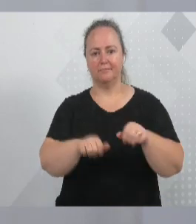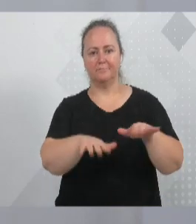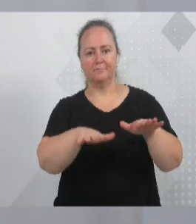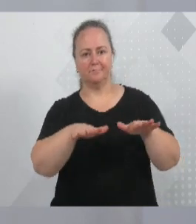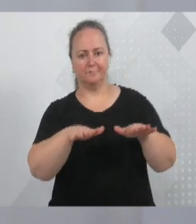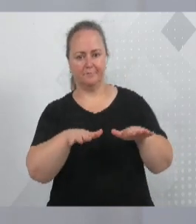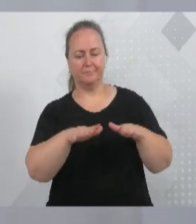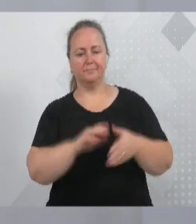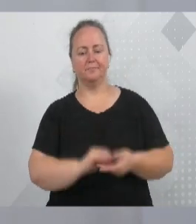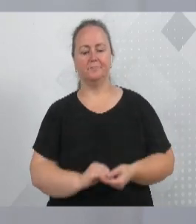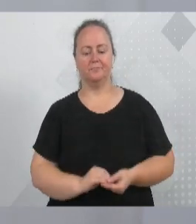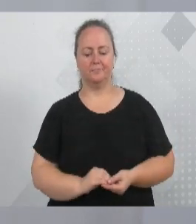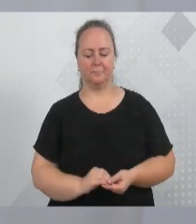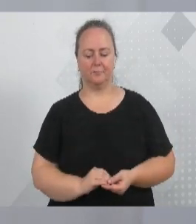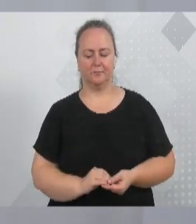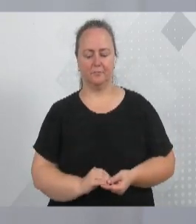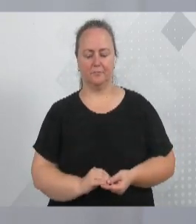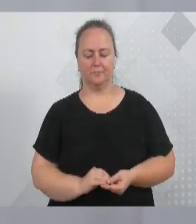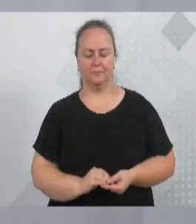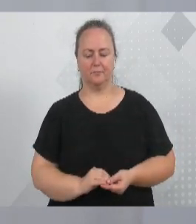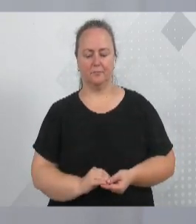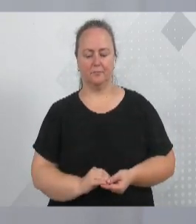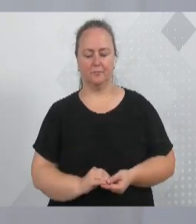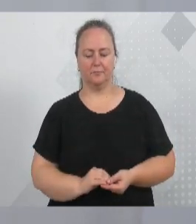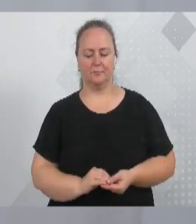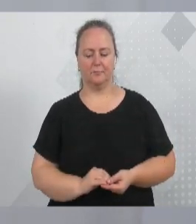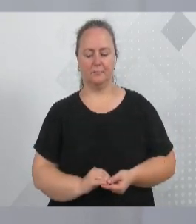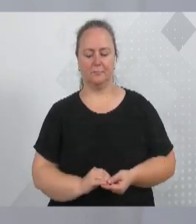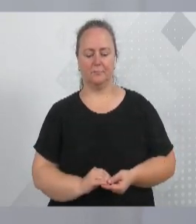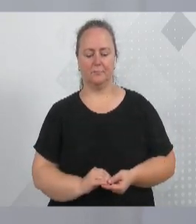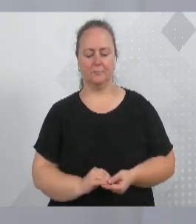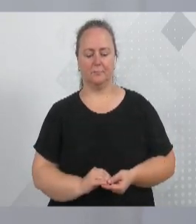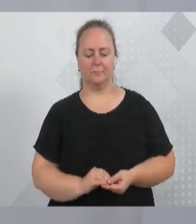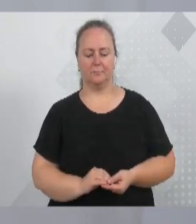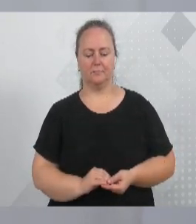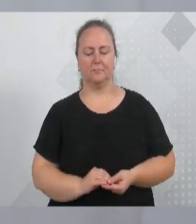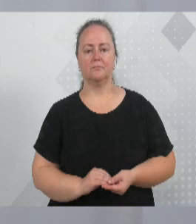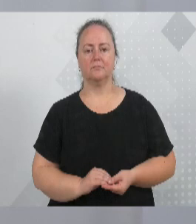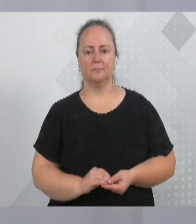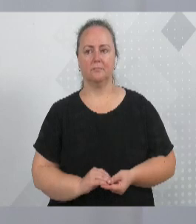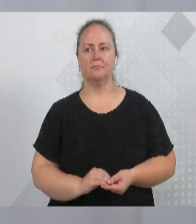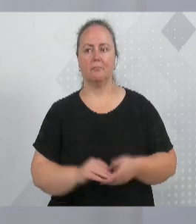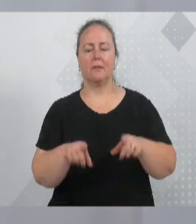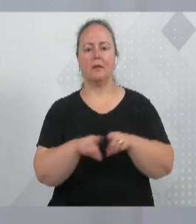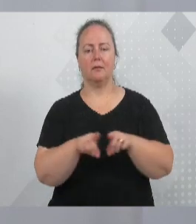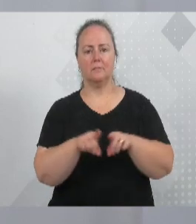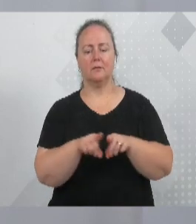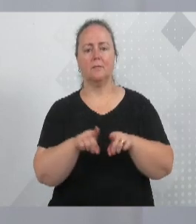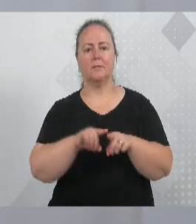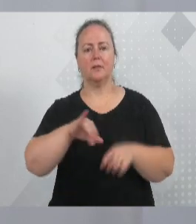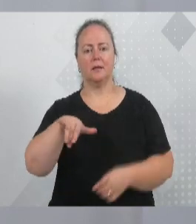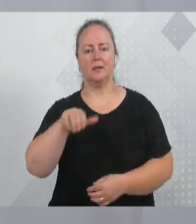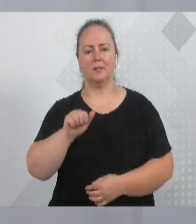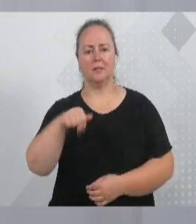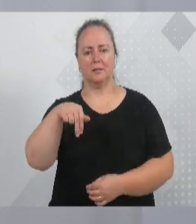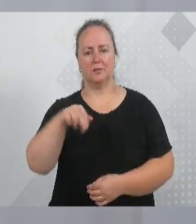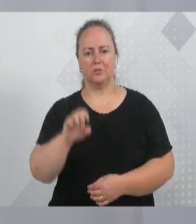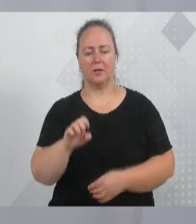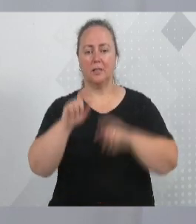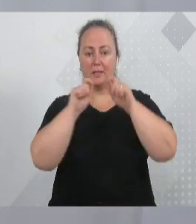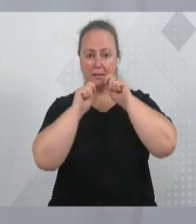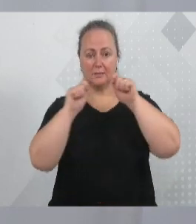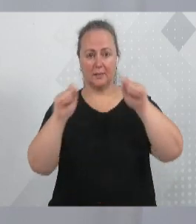sempre Air Paulo Zinho a jan assessora do deputado Carlos Humberto